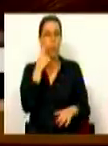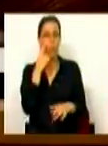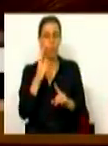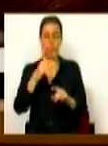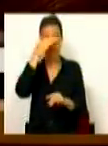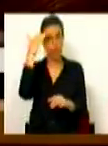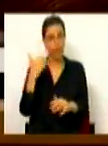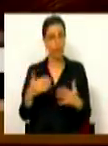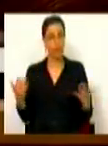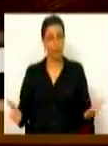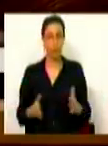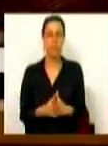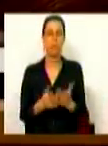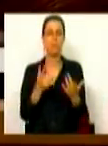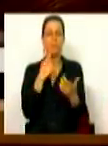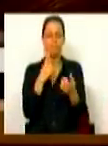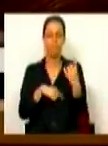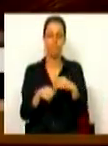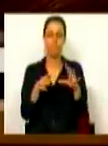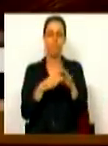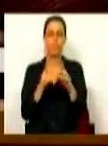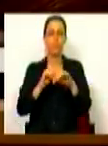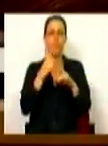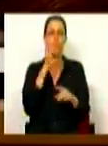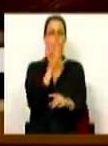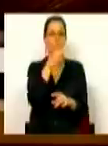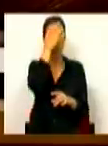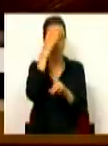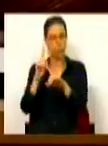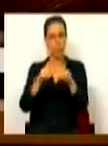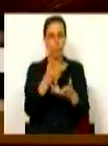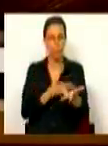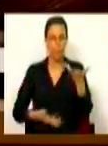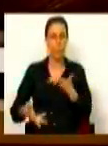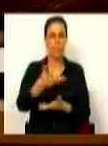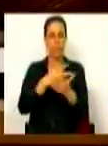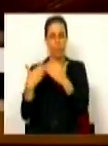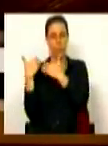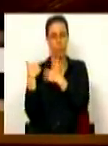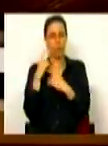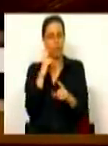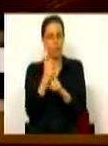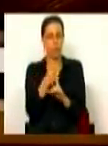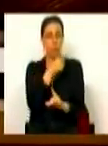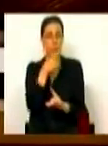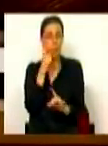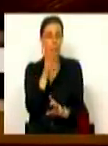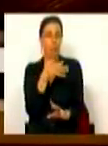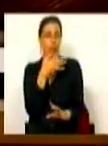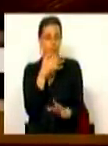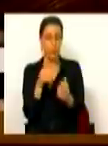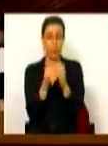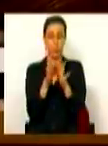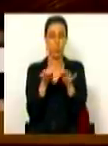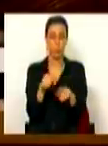é difícil, os stakeholders são variados, a partilha de responsabilidades exige compromissos e